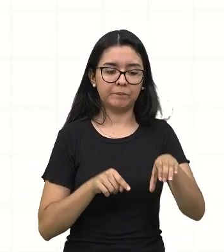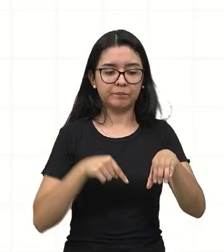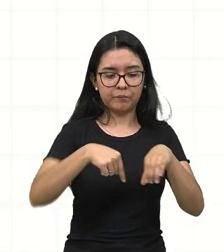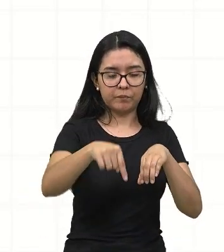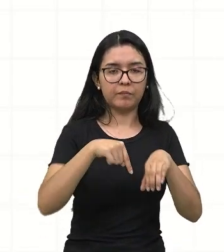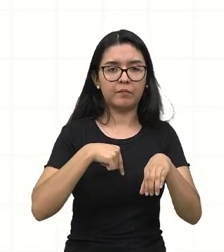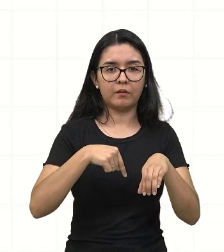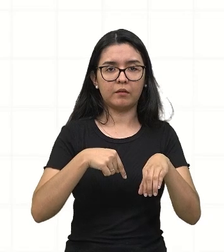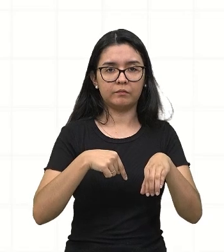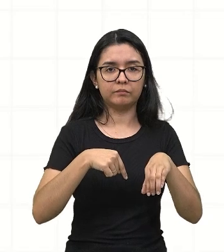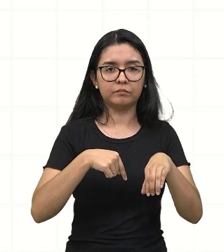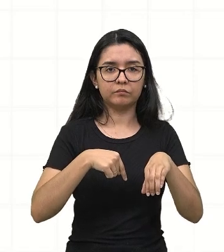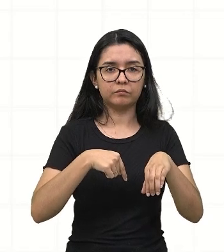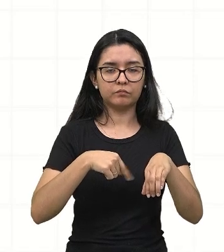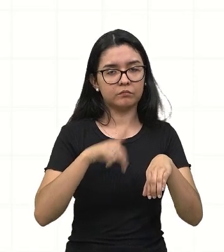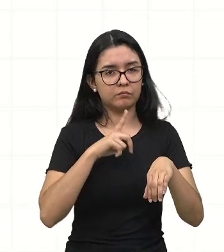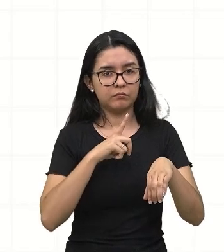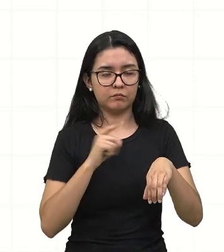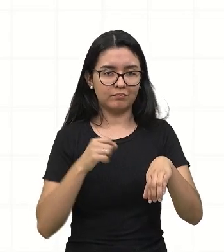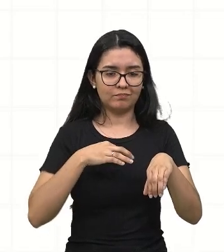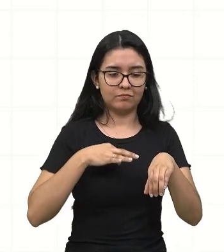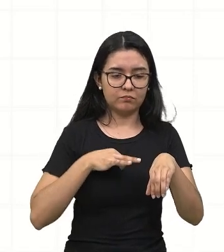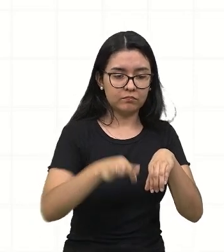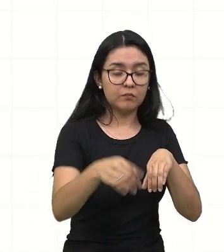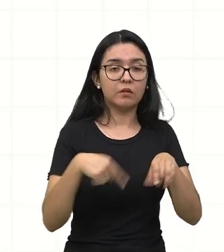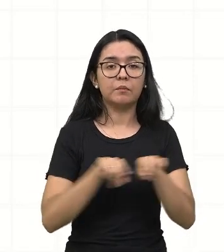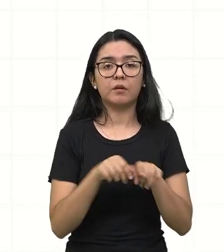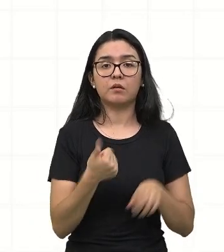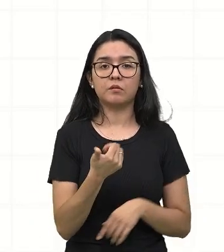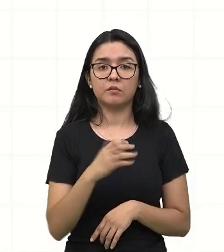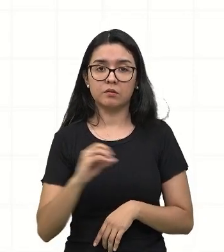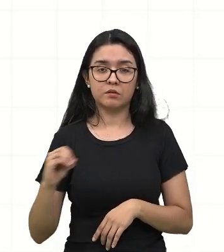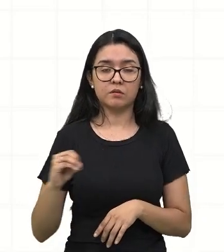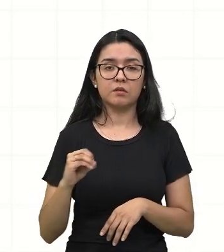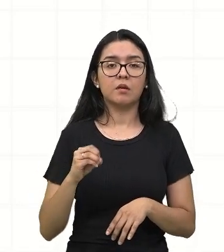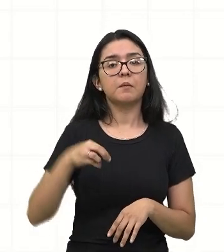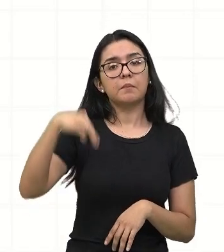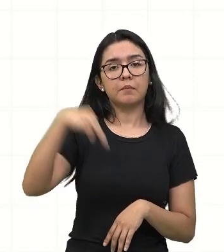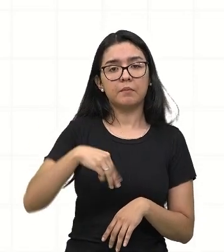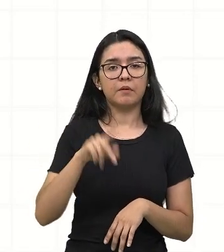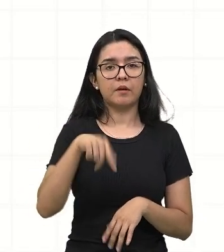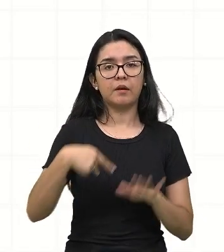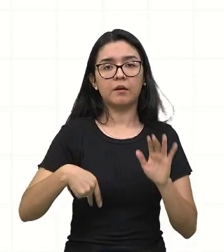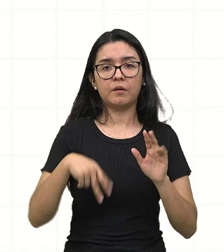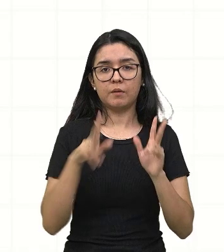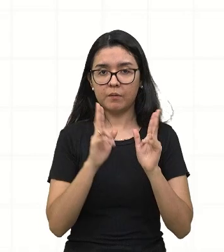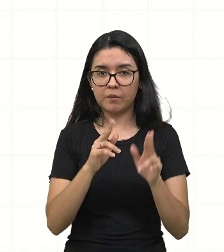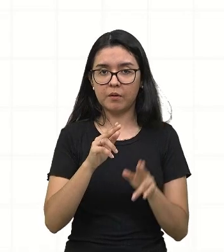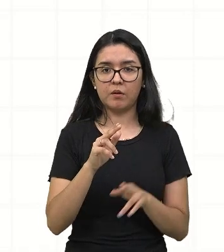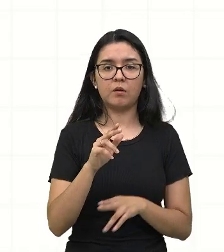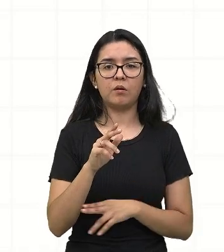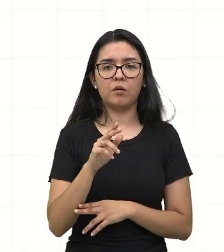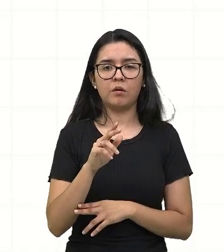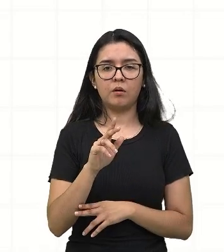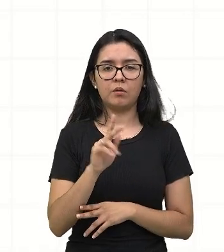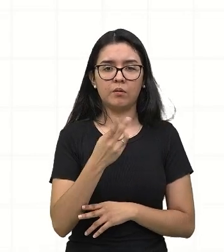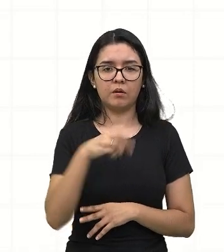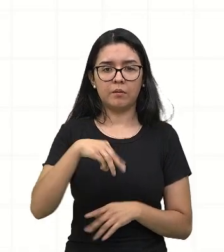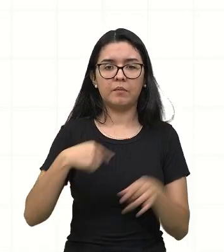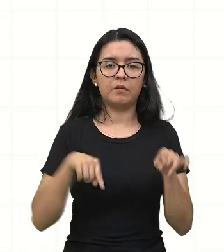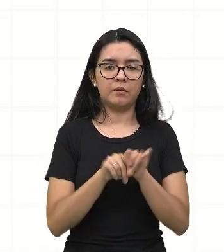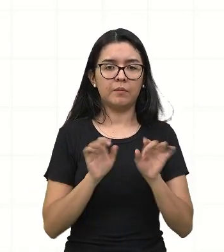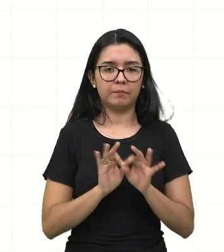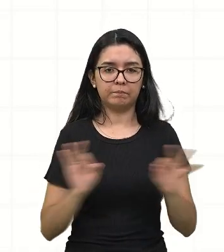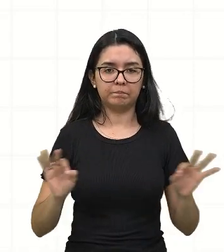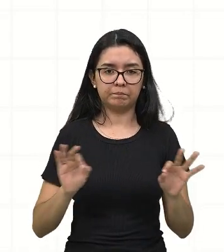aquele segmento em frente à área de um goleiro, os 100 metros, que quer dizer 1 hectômetro, quer dizer o tamanho do campo de